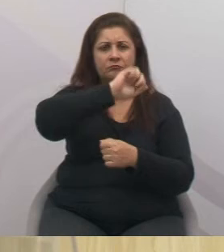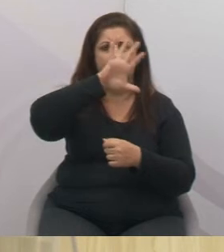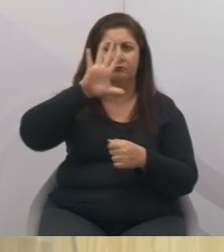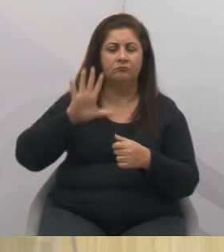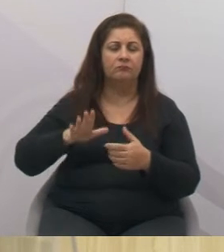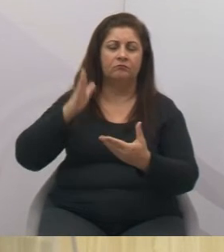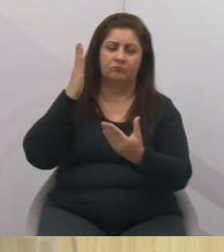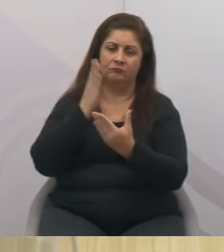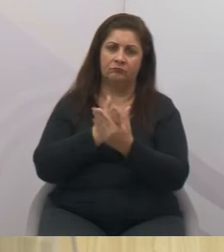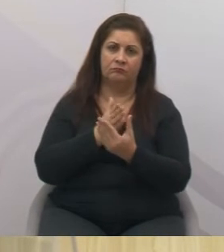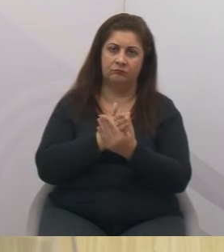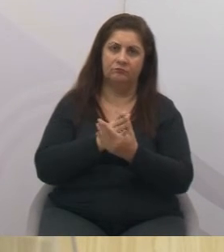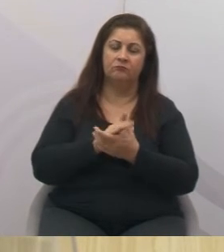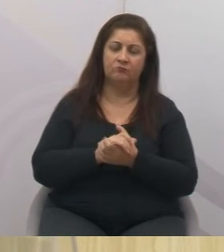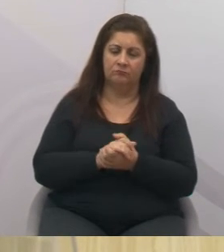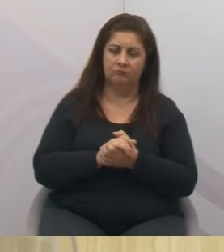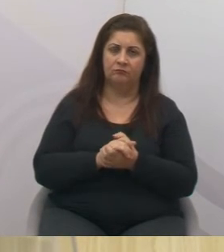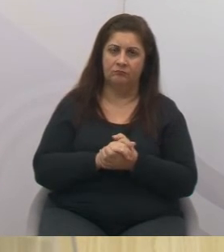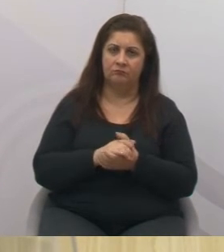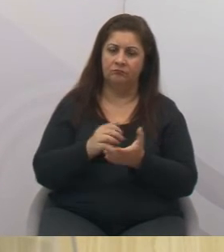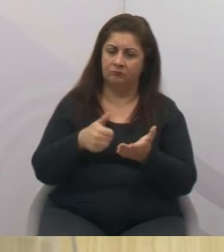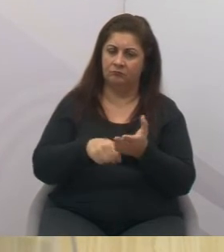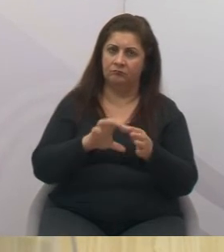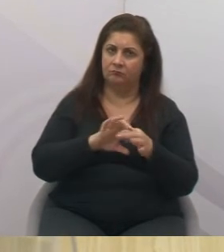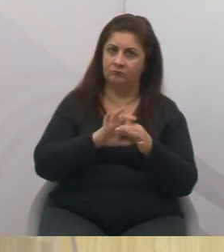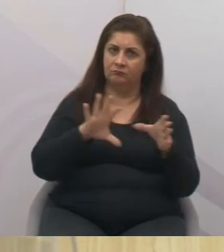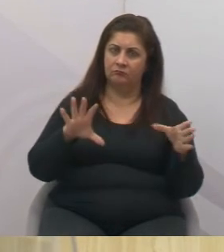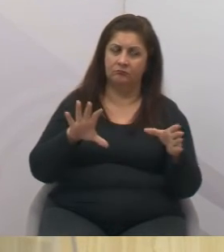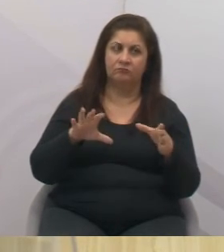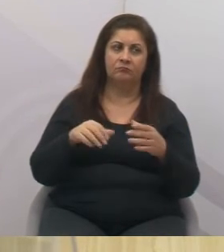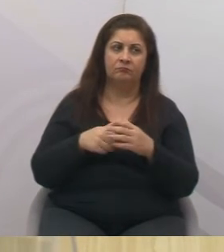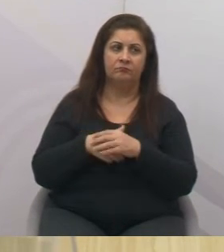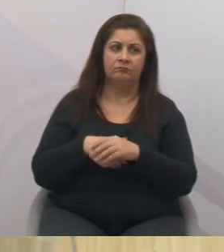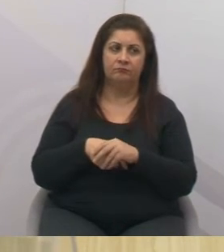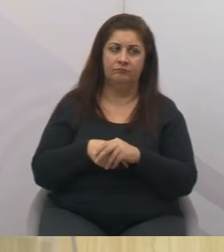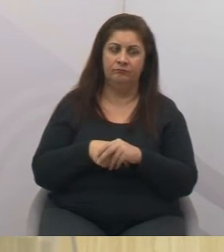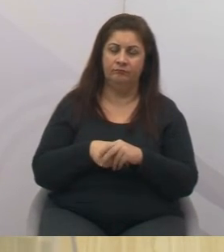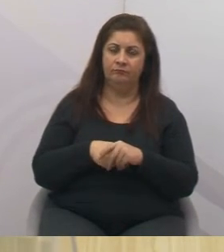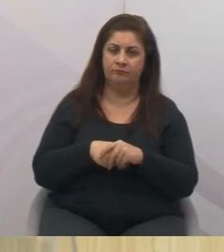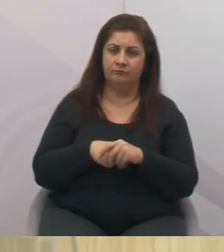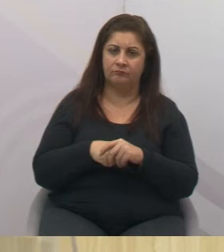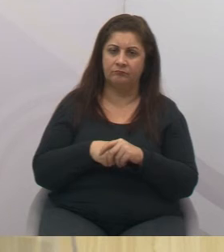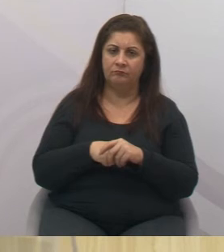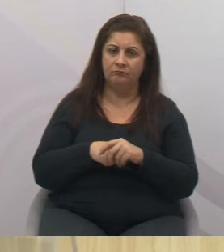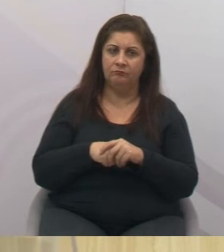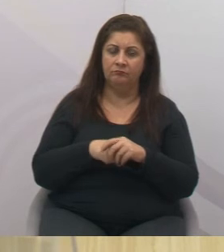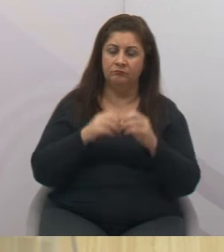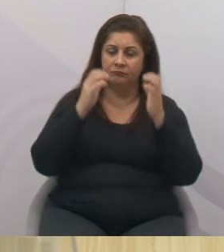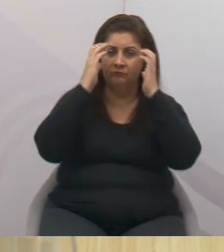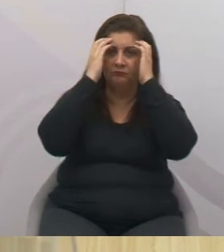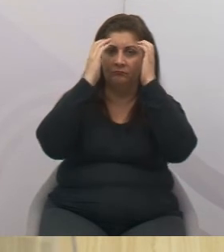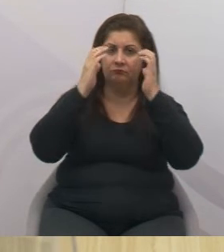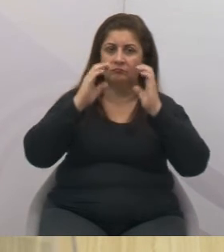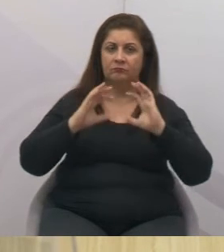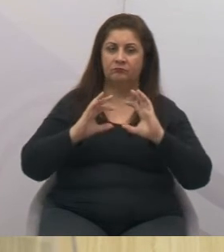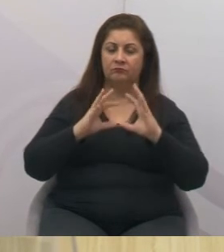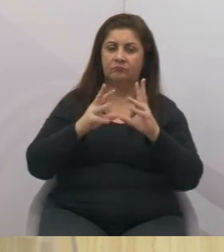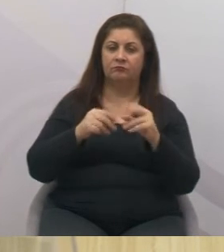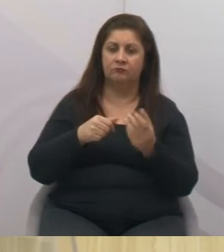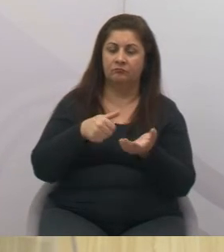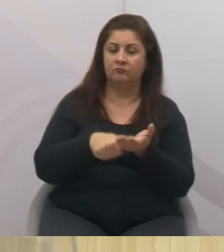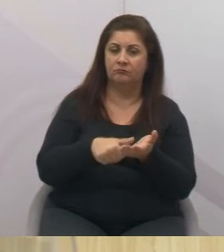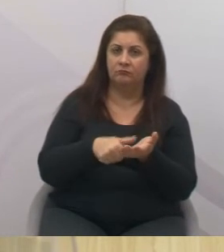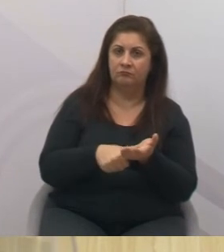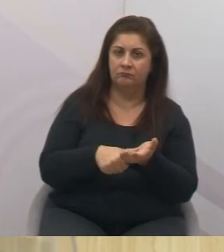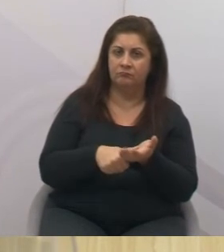processual no âmbito do licenciamento ambiental municipal, o documento responsável pela exigência da complementação de documentos e